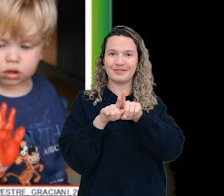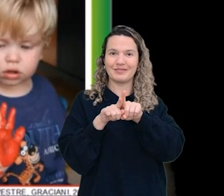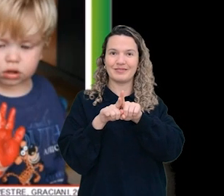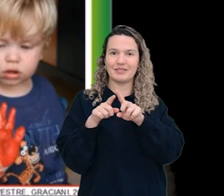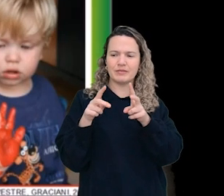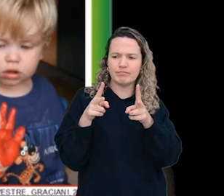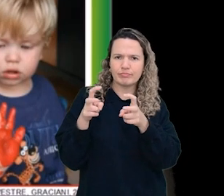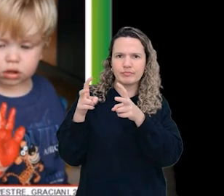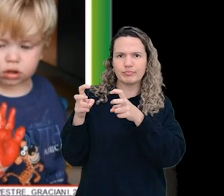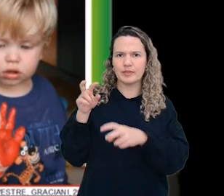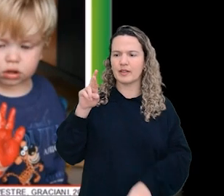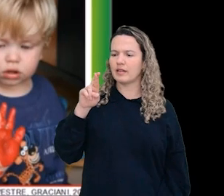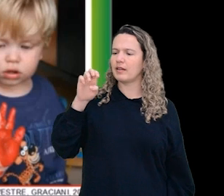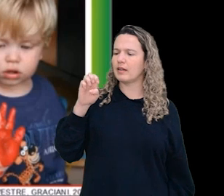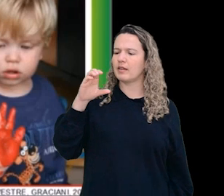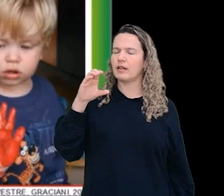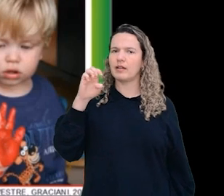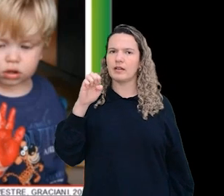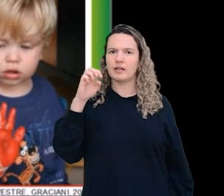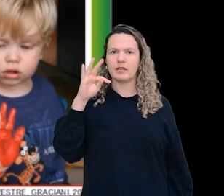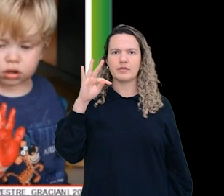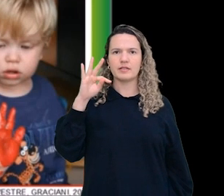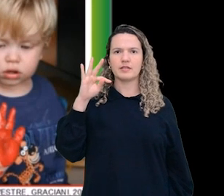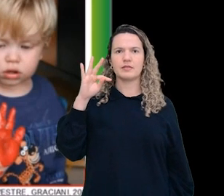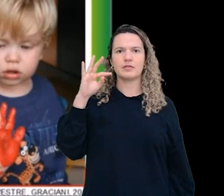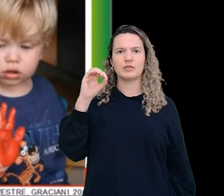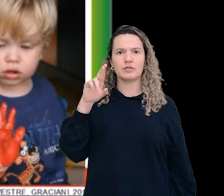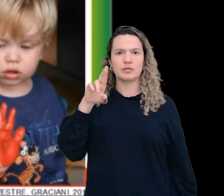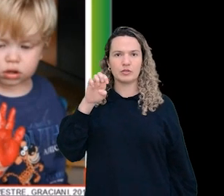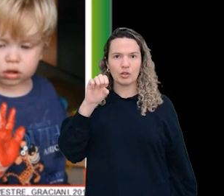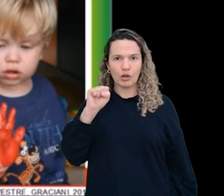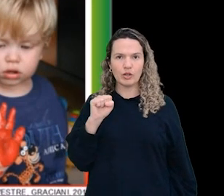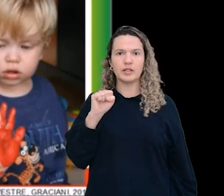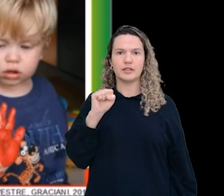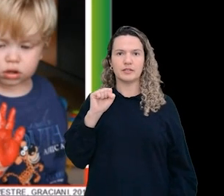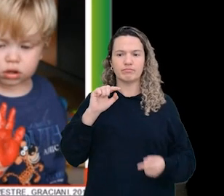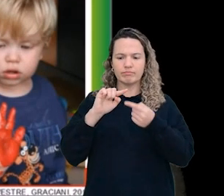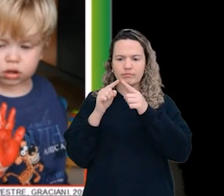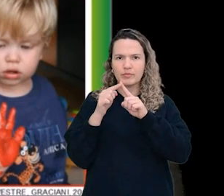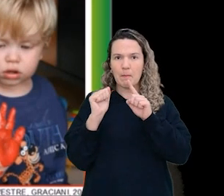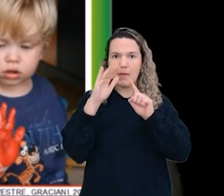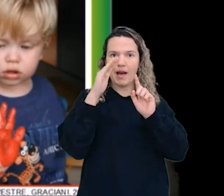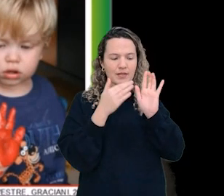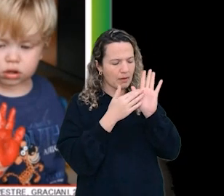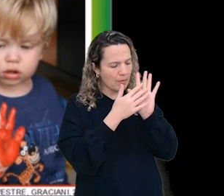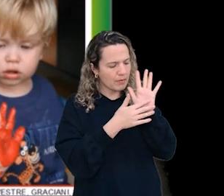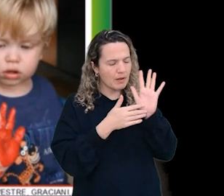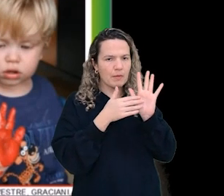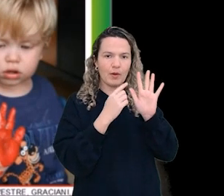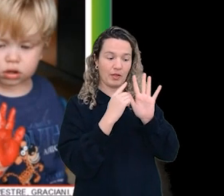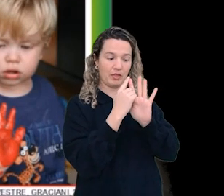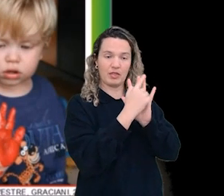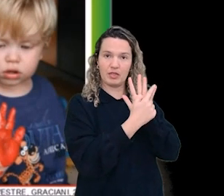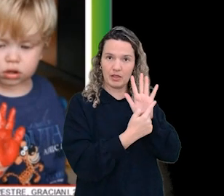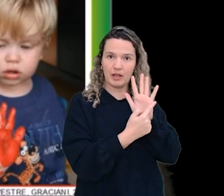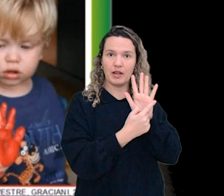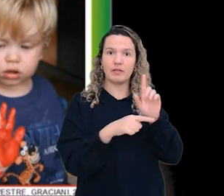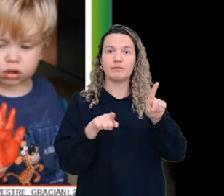toque. Esses receptores se encontram mais concentrados na palma das